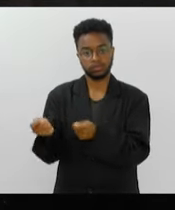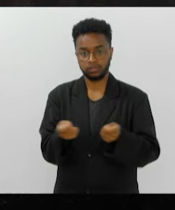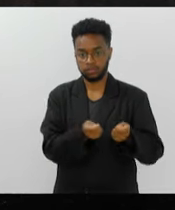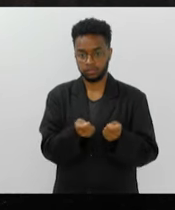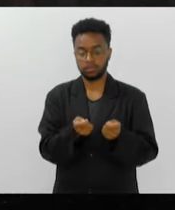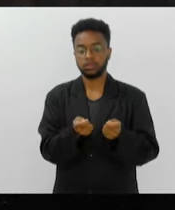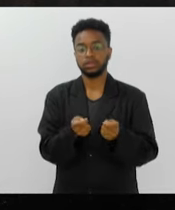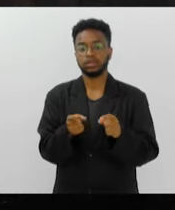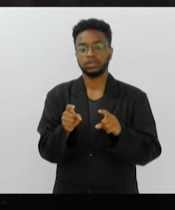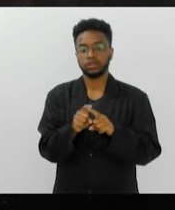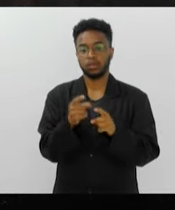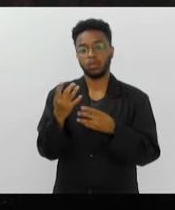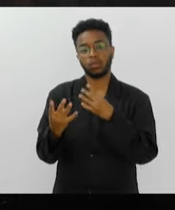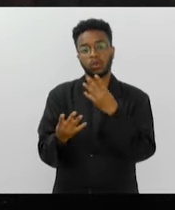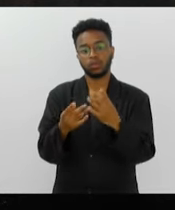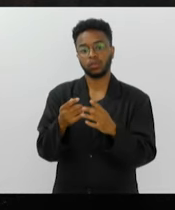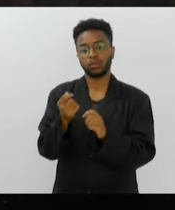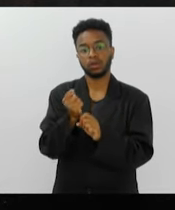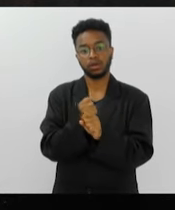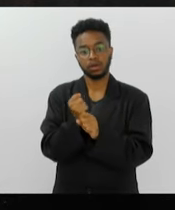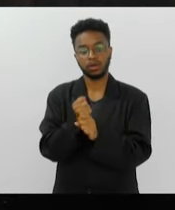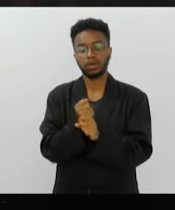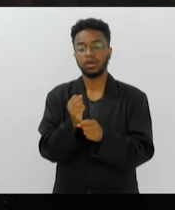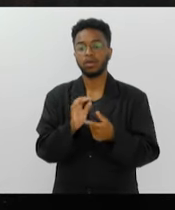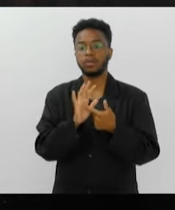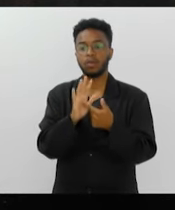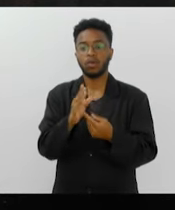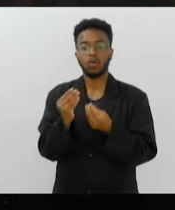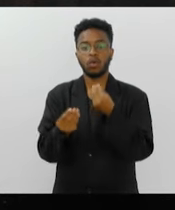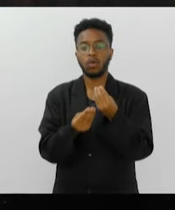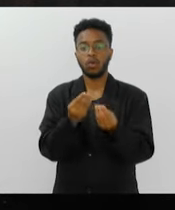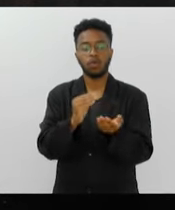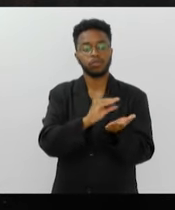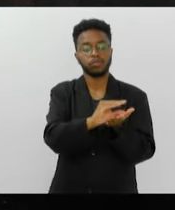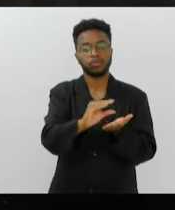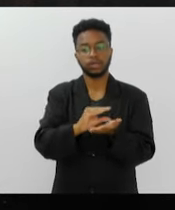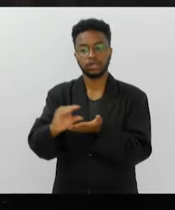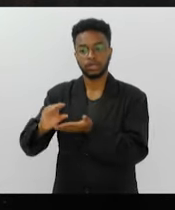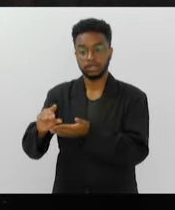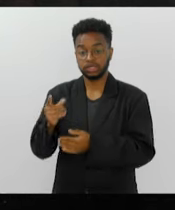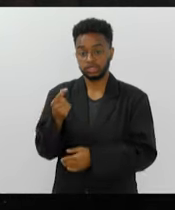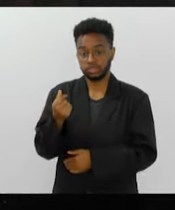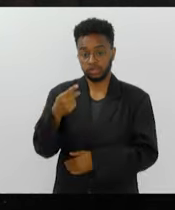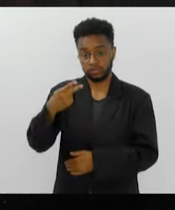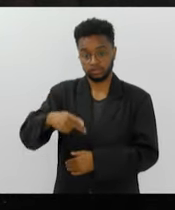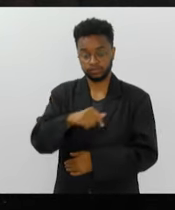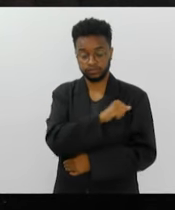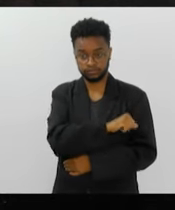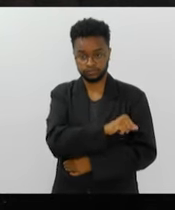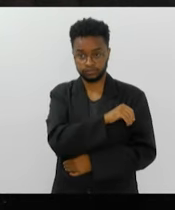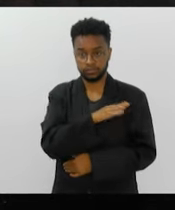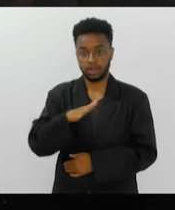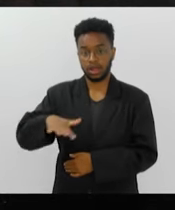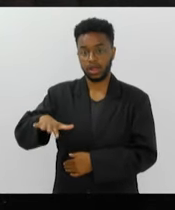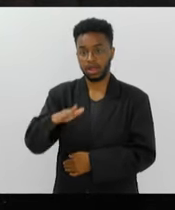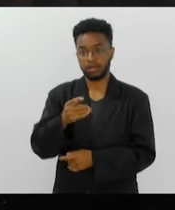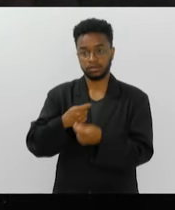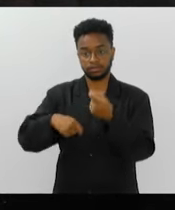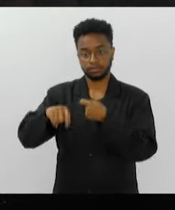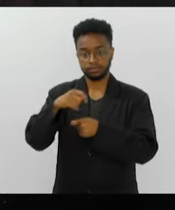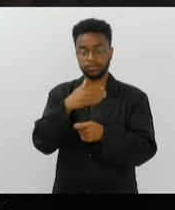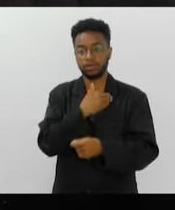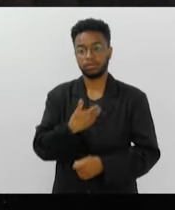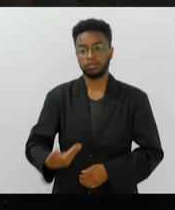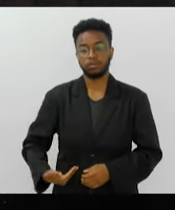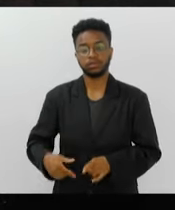plurianual que vai determinar a alocação de recursos do Povo Fluminense para as áreas da administração pública